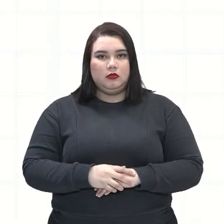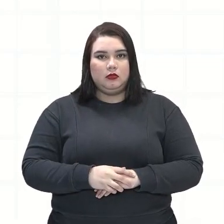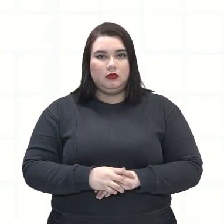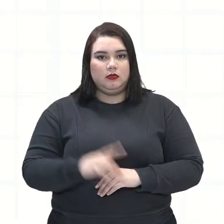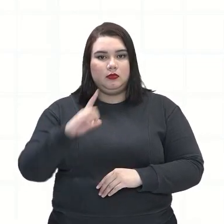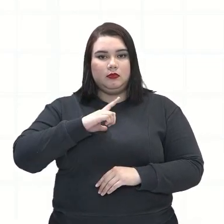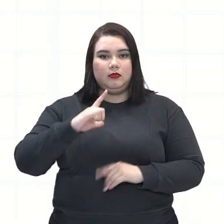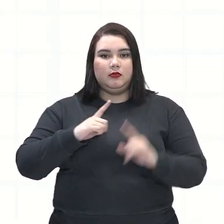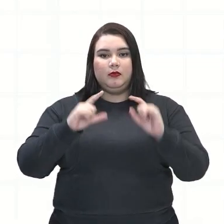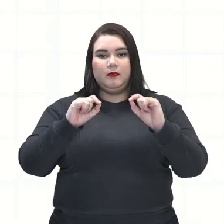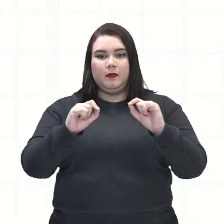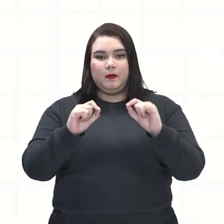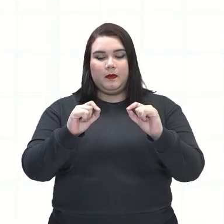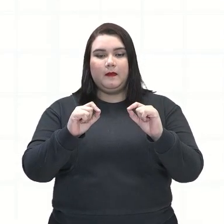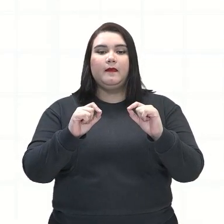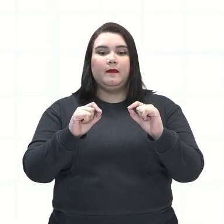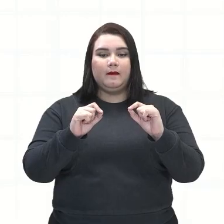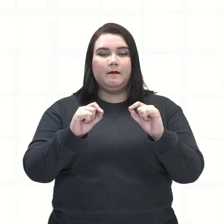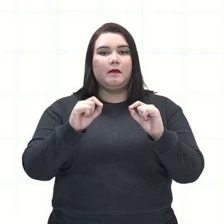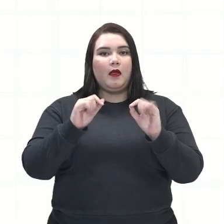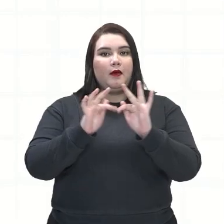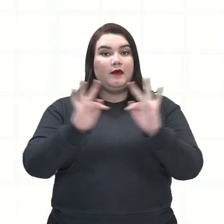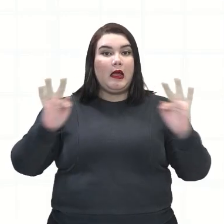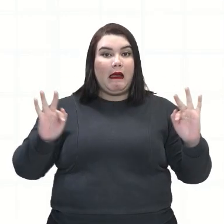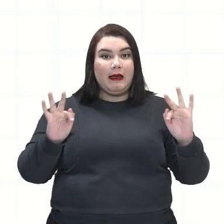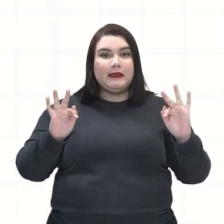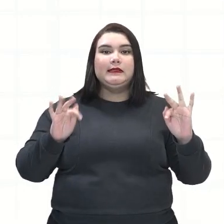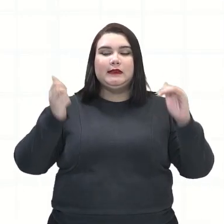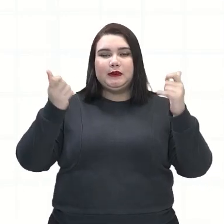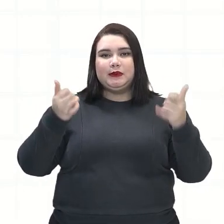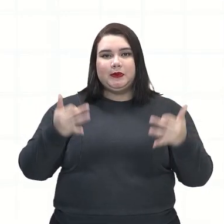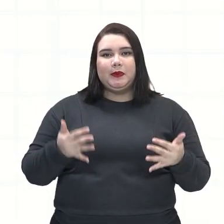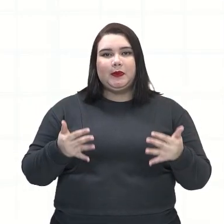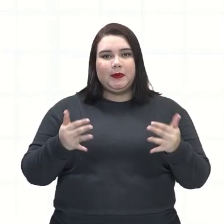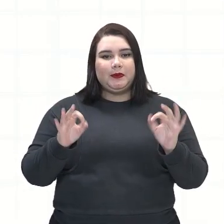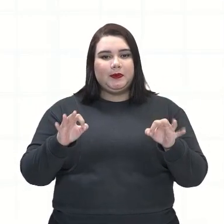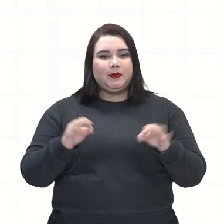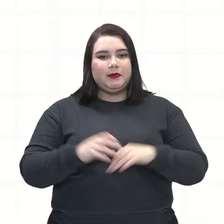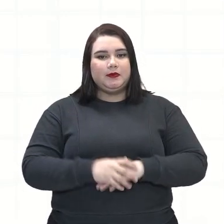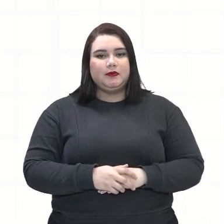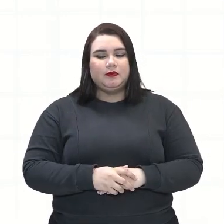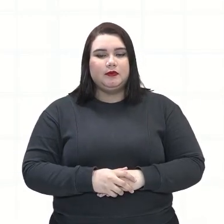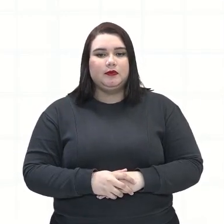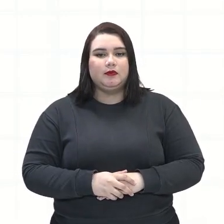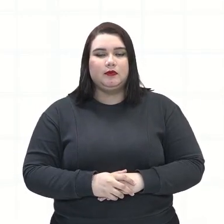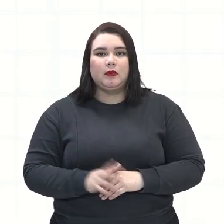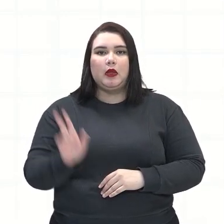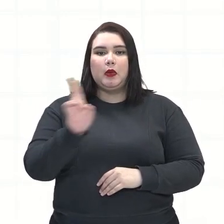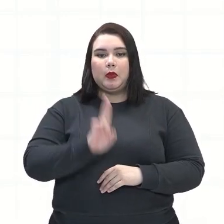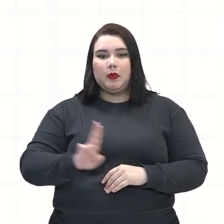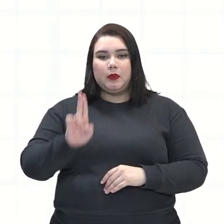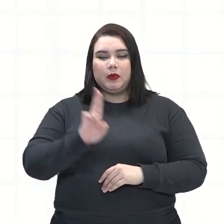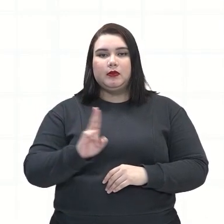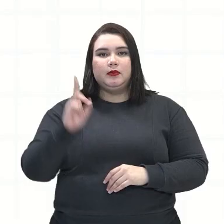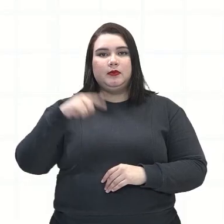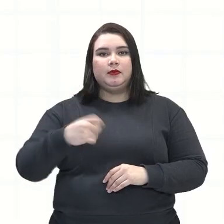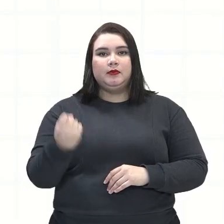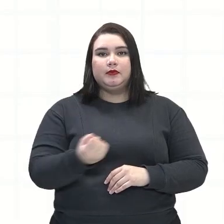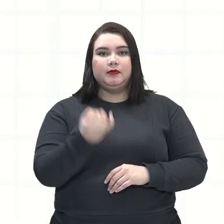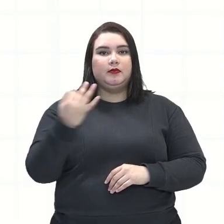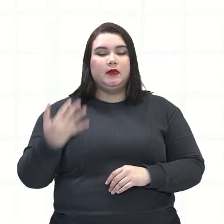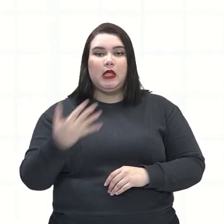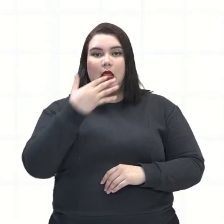of significa uma pitada de. Então, nesse caso, nós utilizamos para falar a quantidade do sal